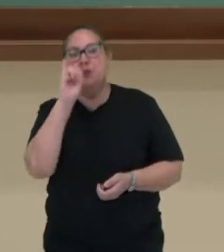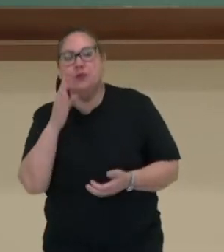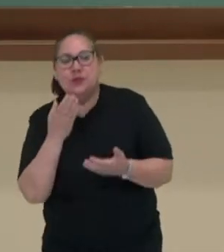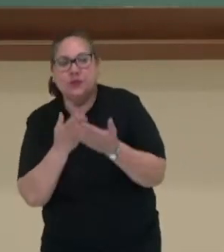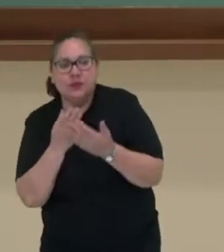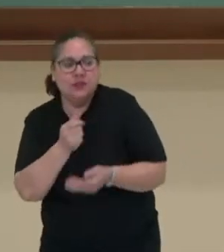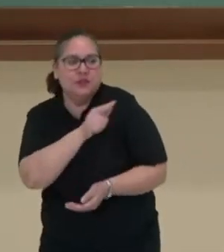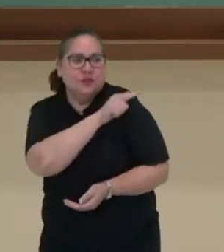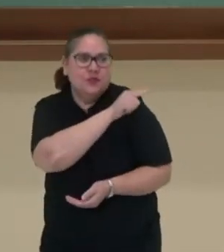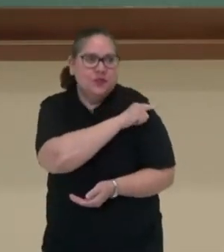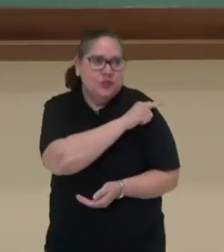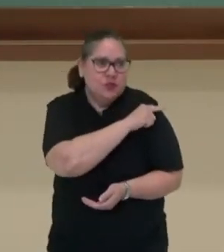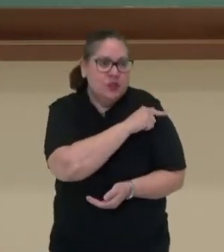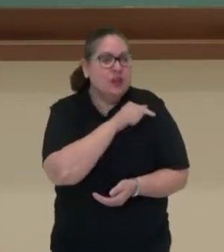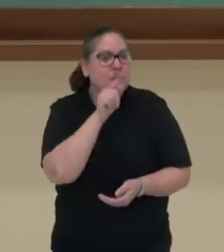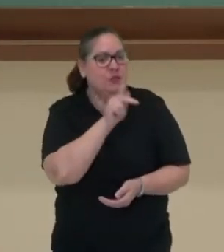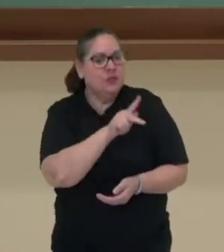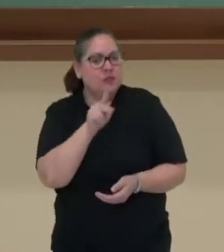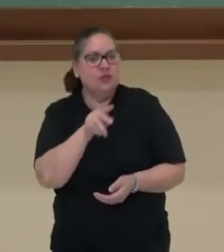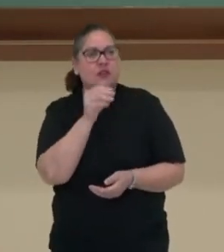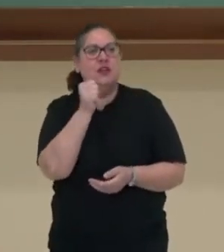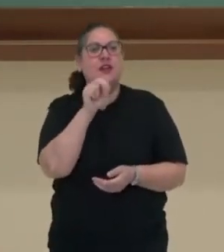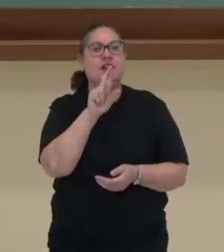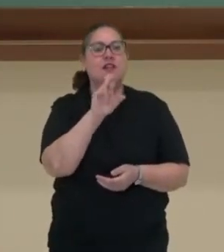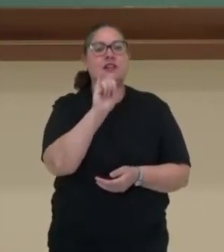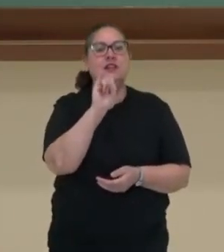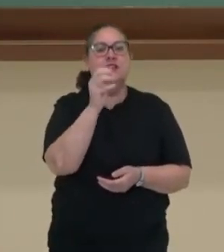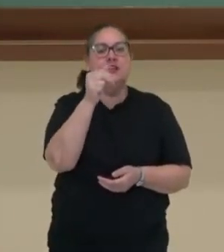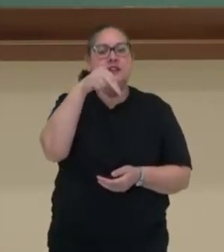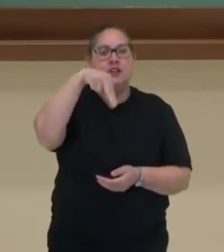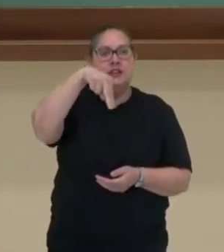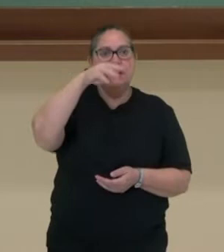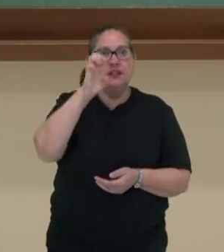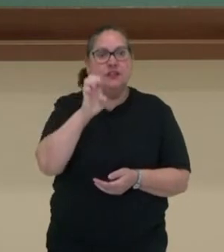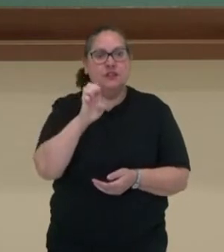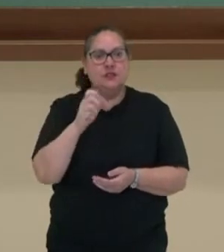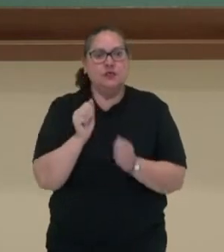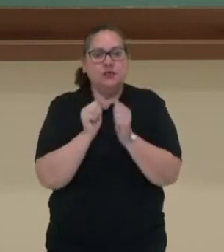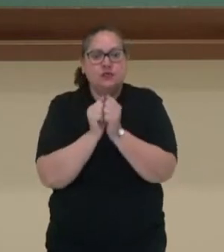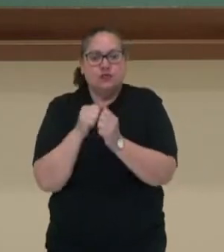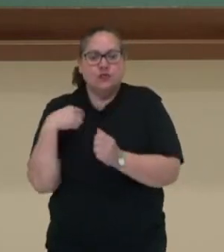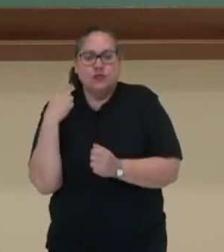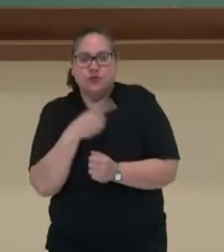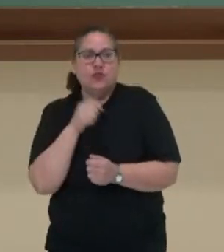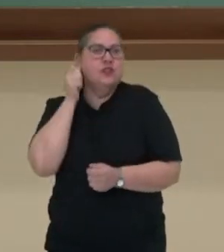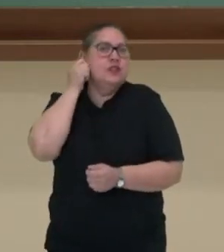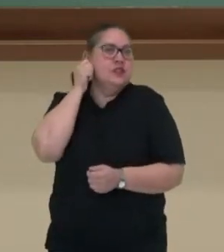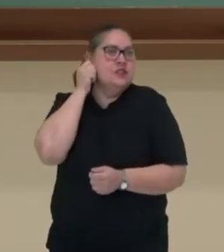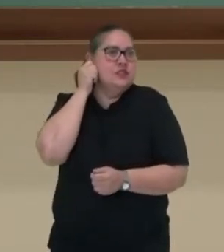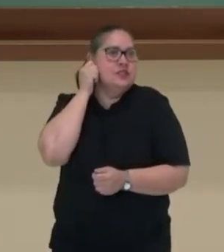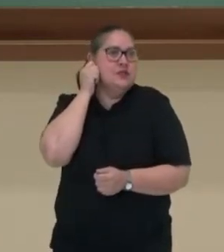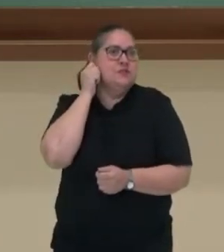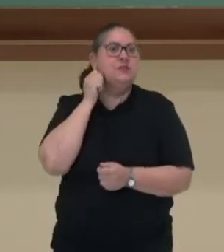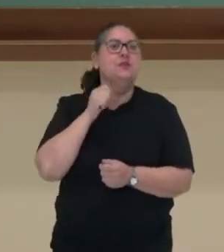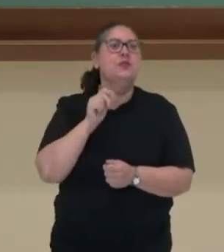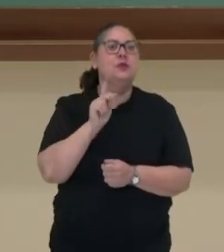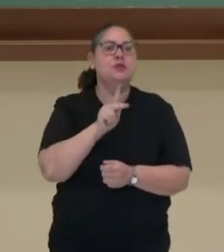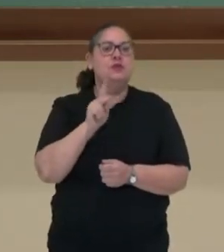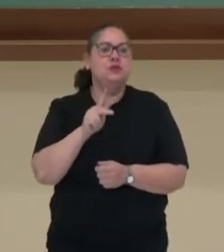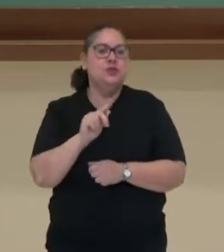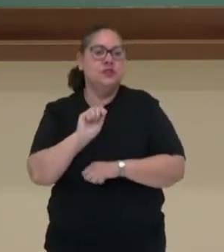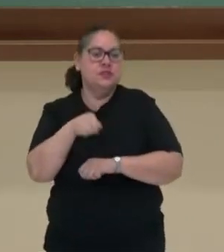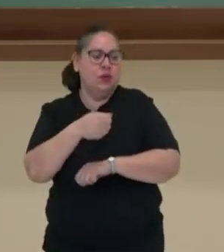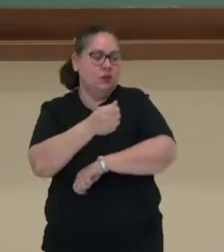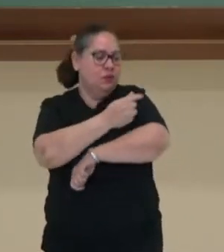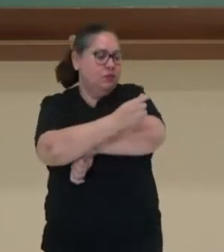Olá, estudantes do 7º ano. Eu sou a professora Ariane Lopes. Conosco, a nossa intérprete, a Gi. E o vídeo de